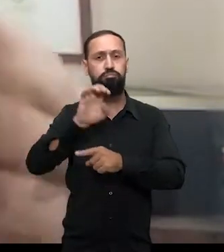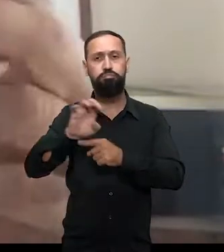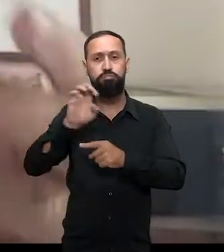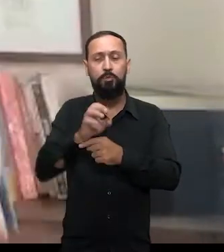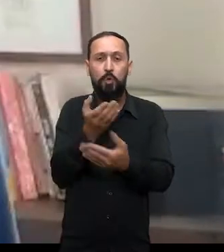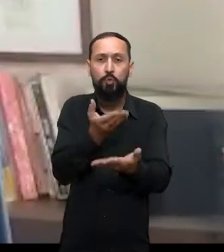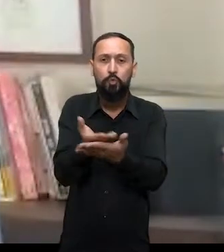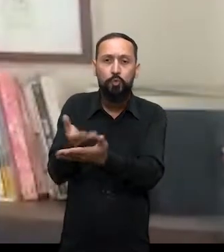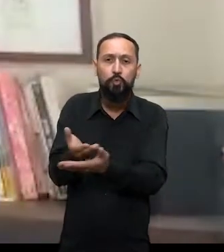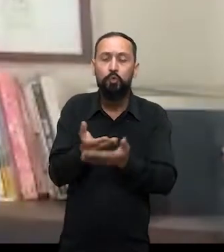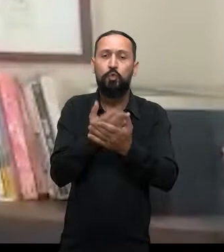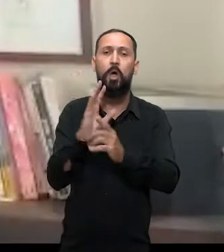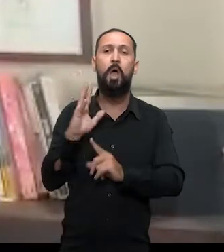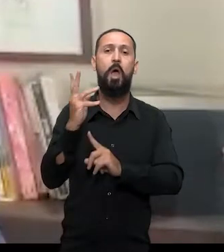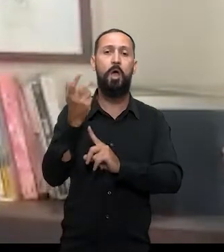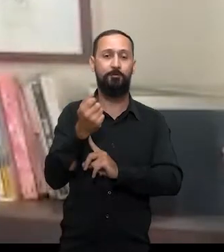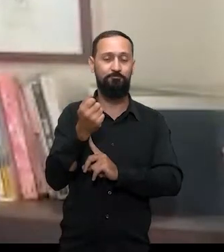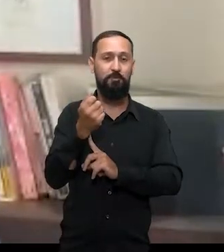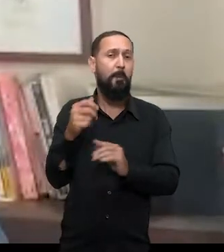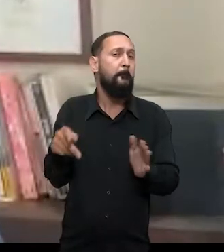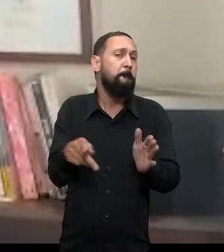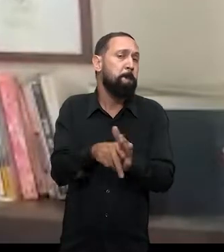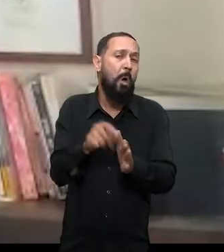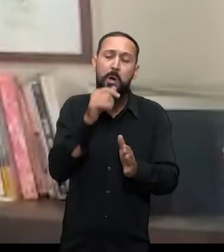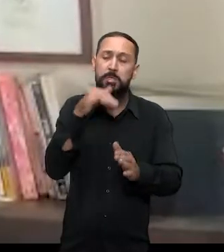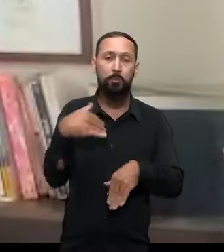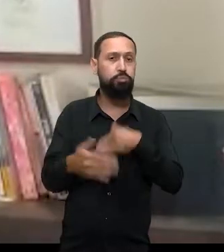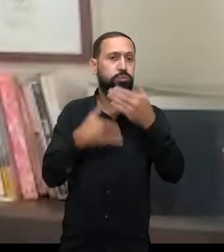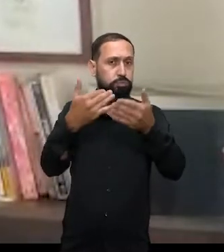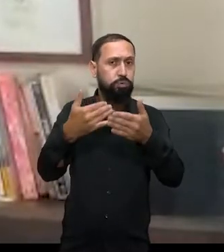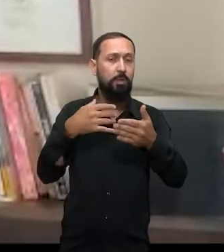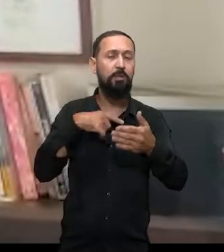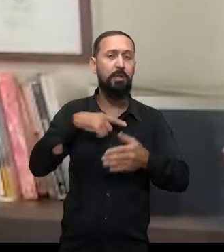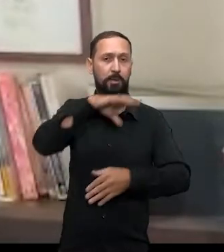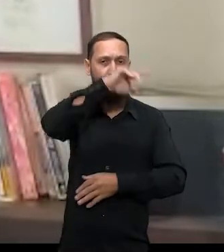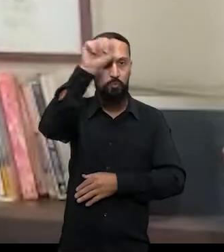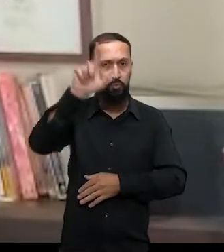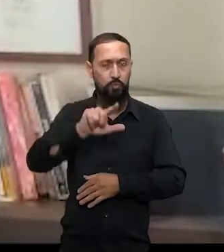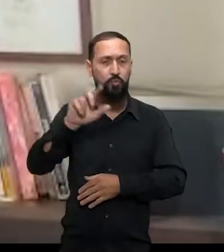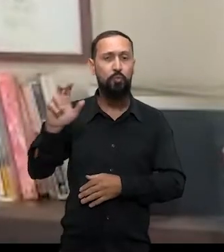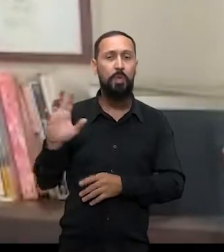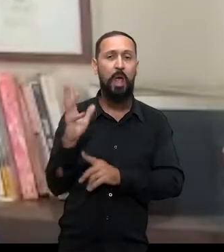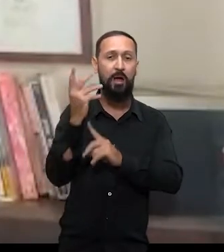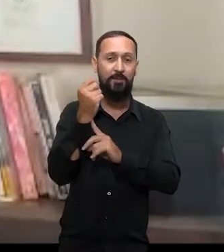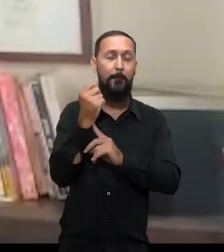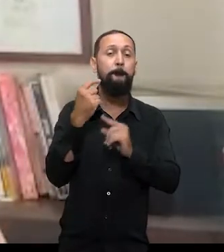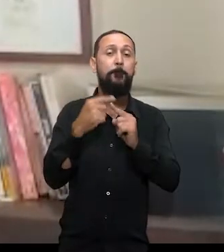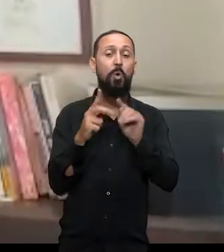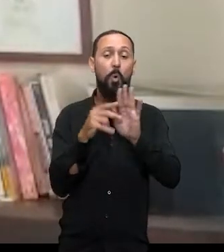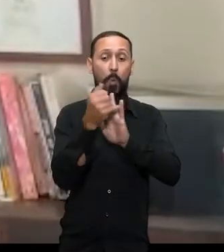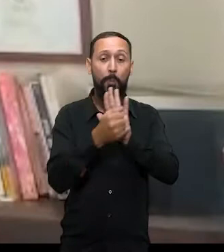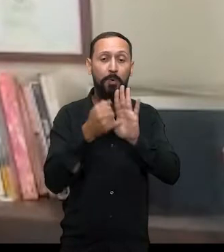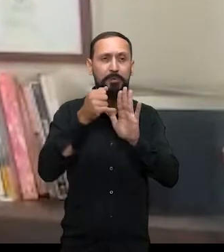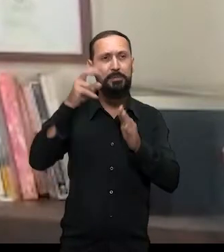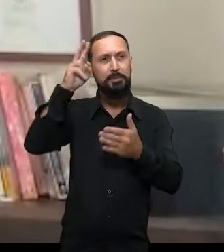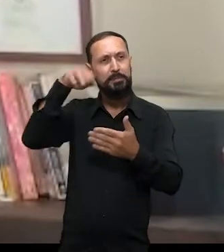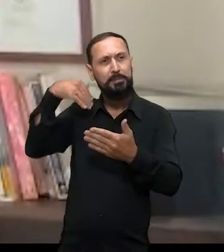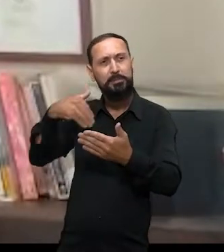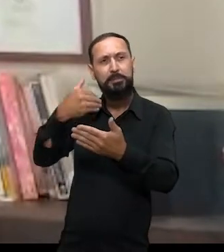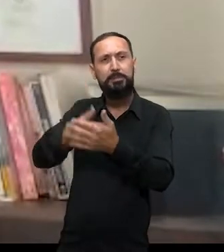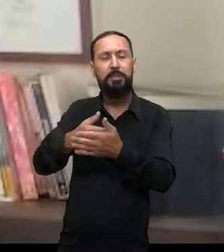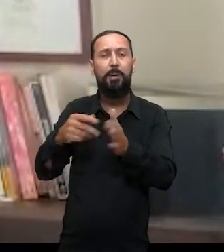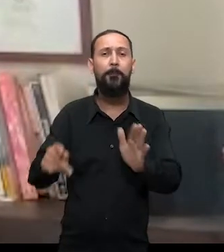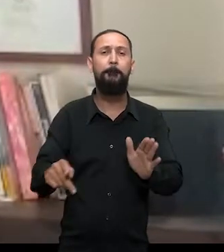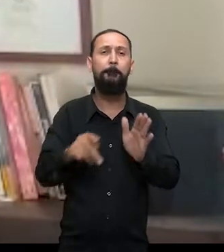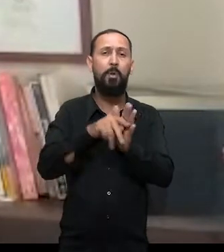os estudiosos de arte e principalmente para o próprio desenvolvimento da arte sul-mato-grossense, porque o projeto resgata